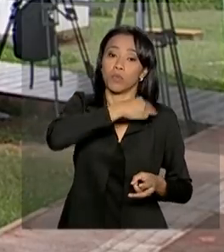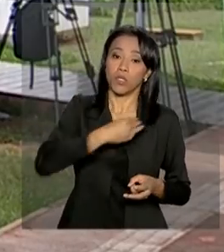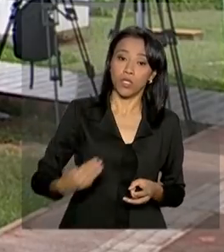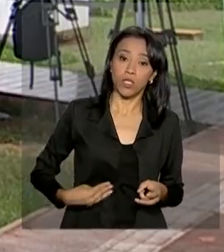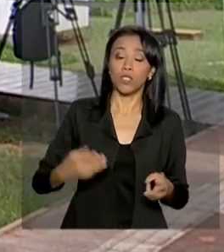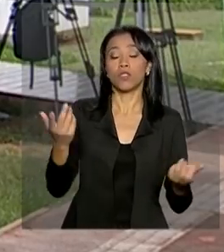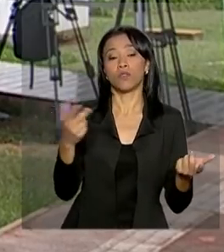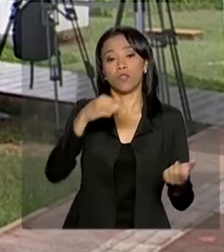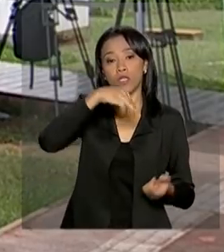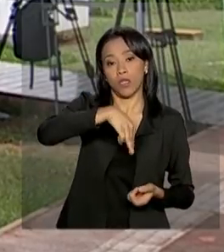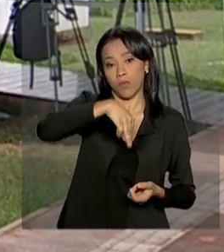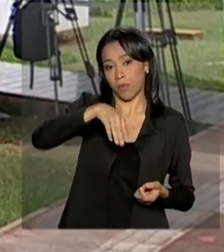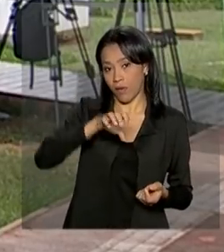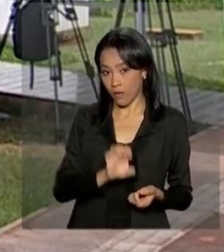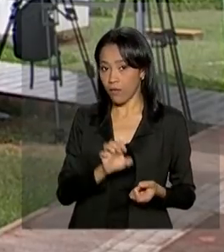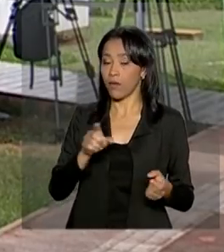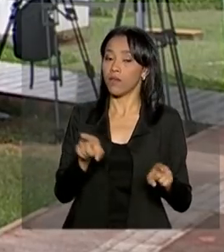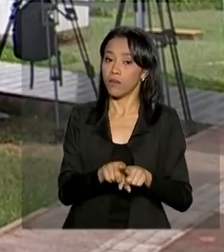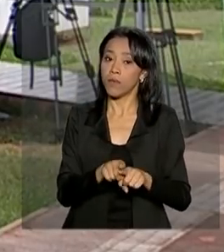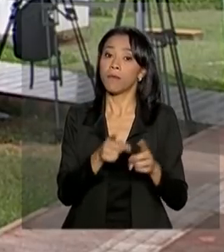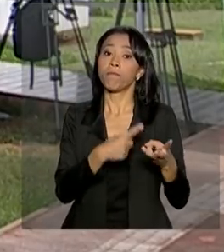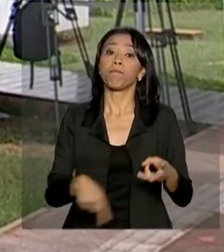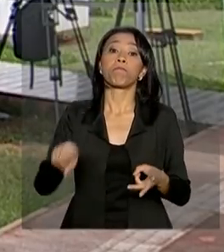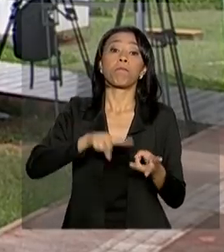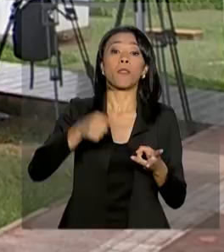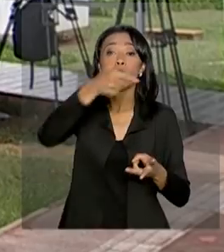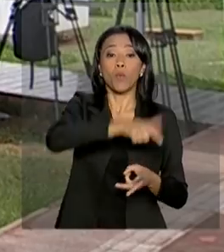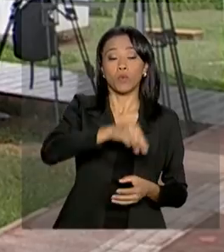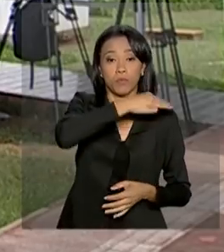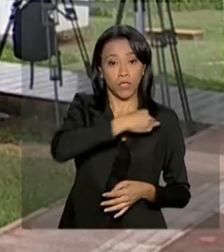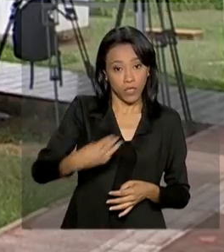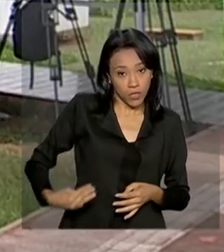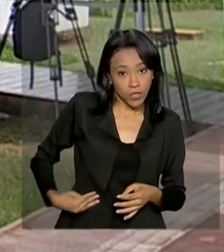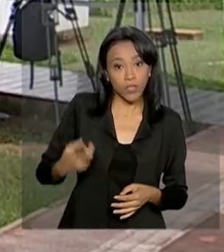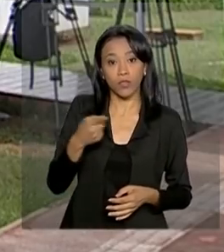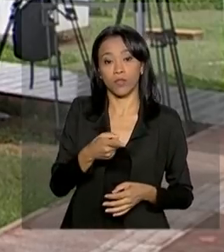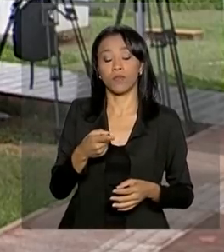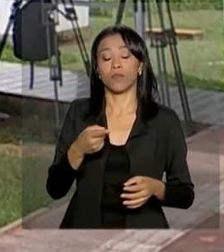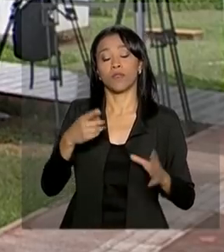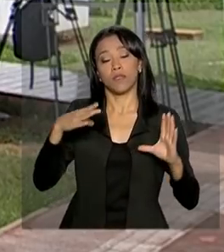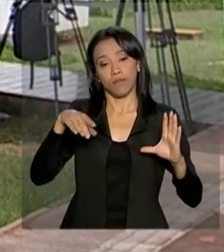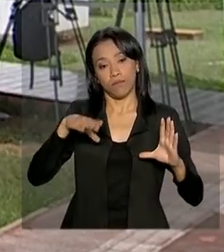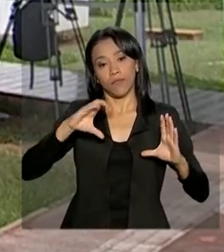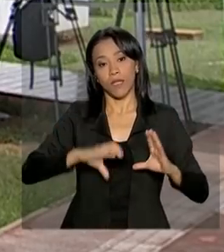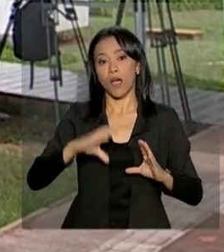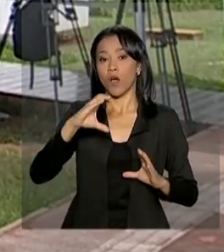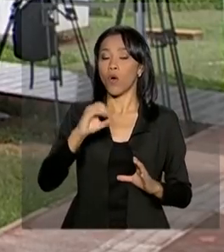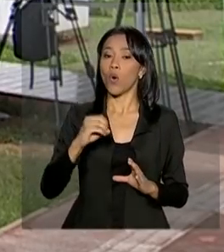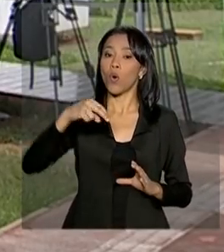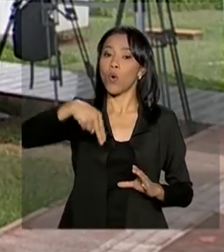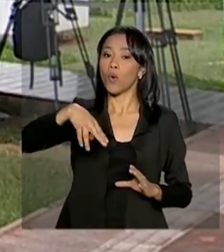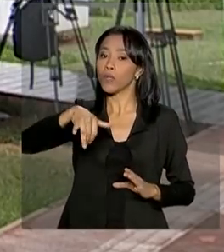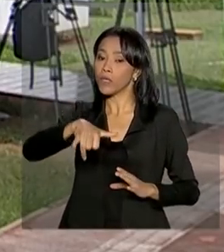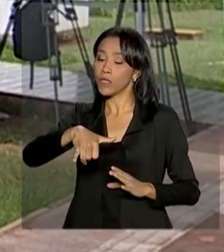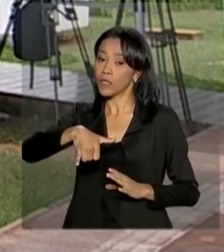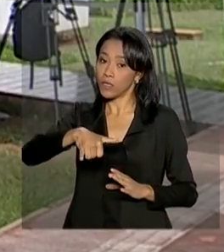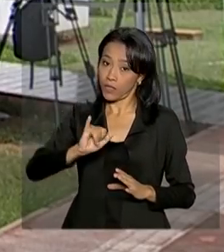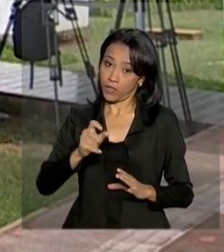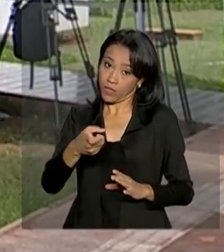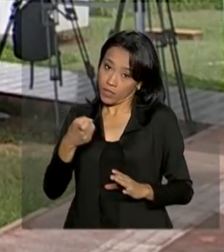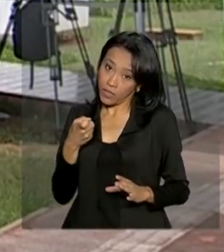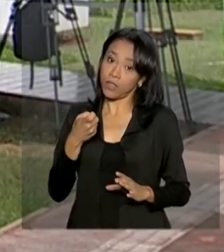de Minas e Energia, Bento Costa Lima, e o ministro da Casa Civil, Onyx Lorenzoni, Santos Cruz,